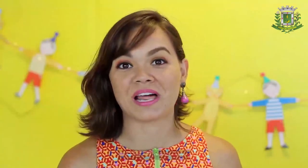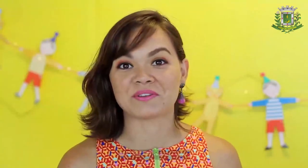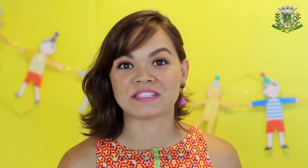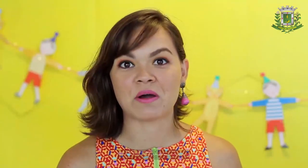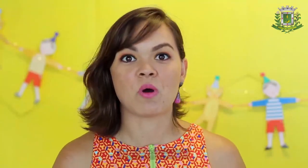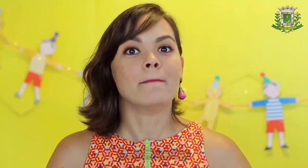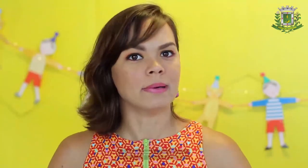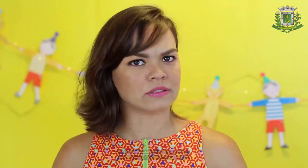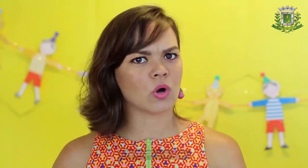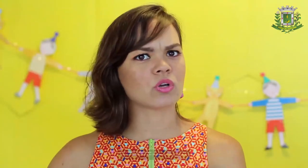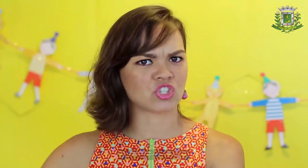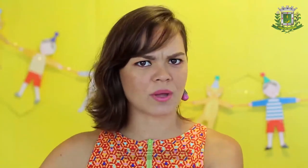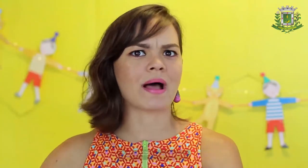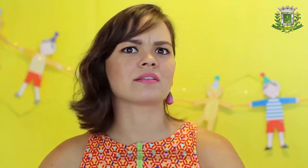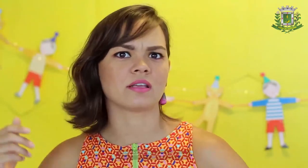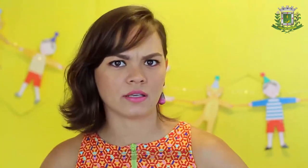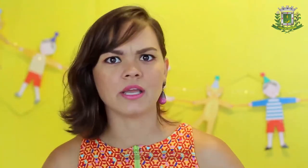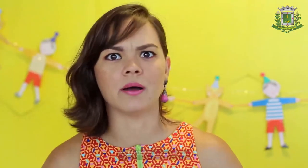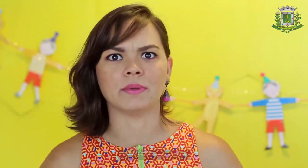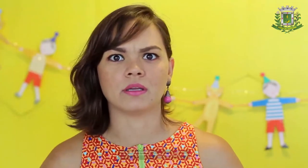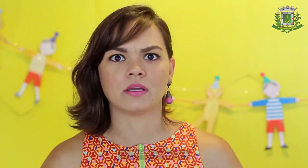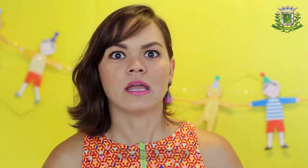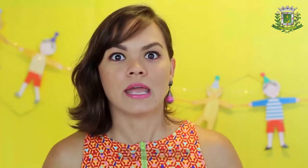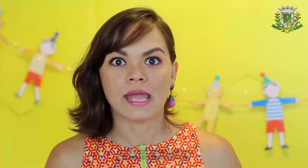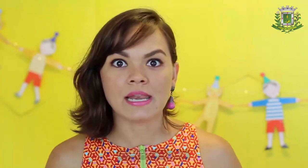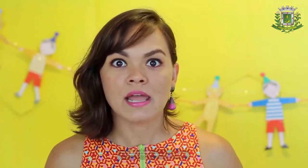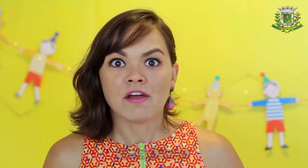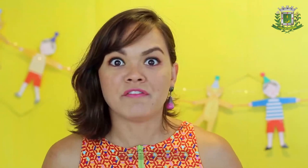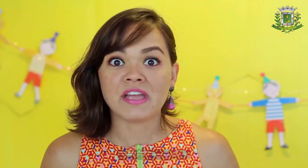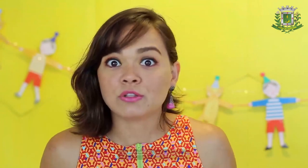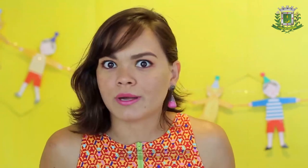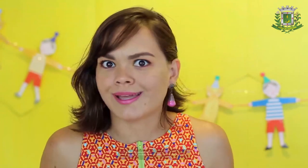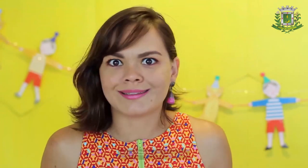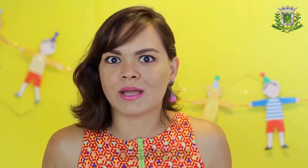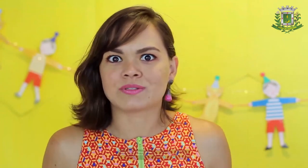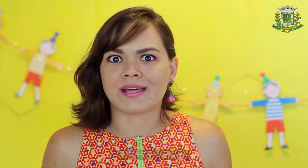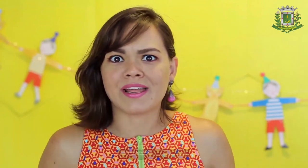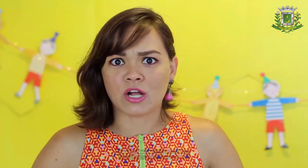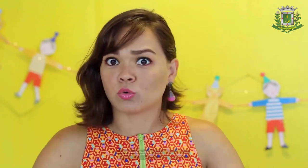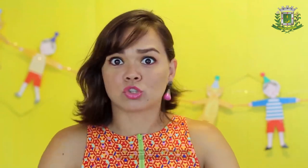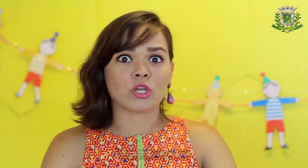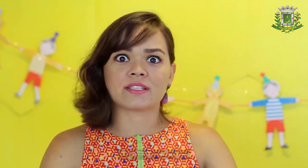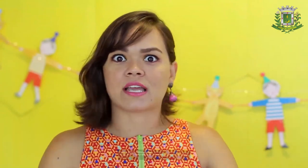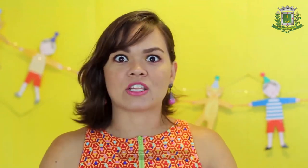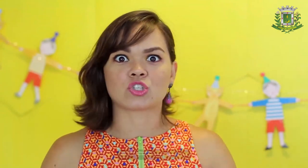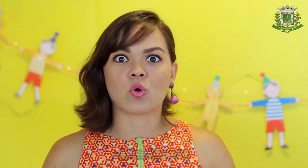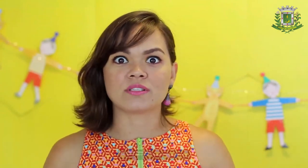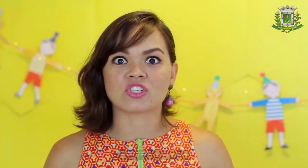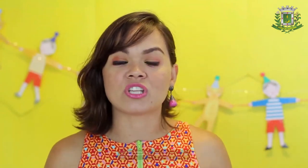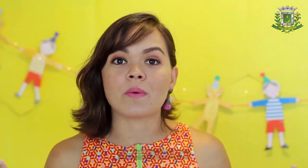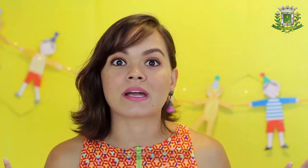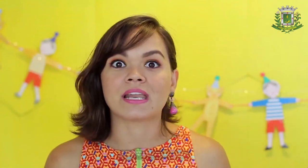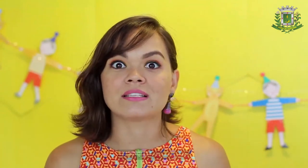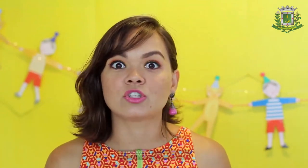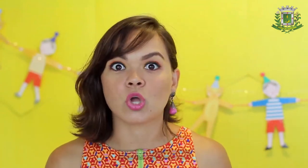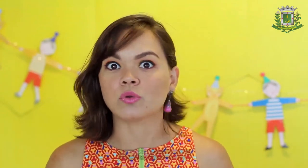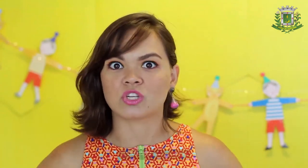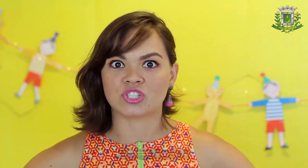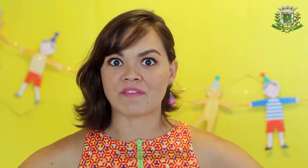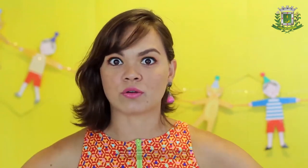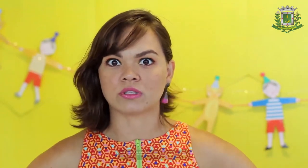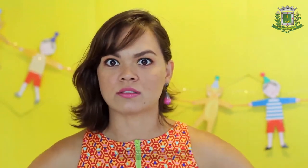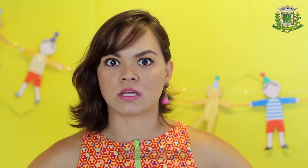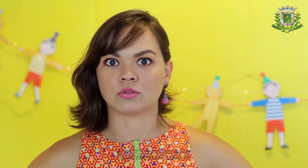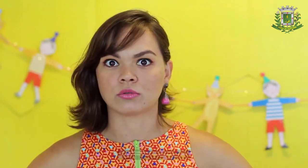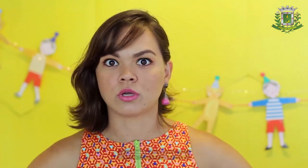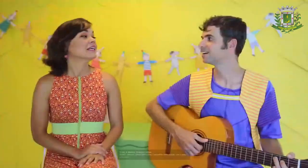Quando chegou lá no céu, mandou que chamassem Niame. Ele, vendo aquele deus-aranha com todas aquelas coisas, não acreditou